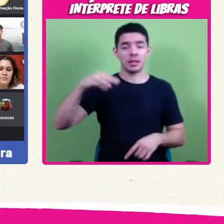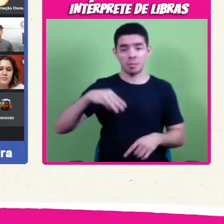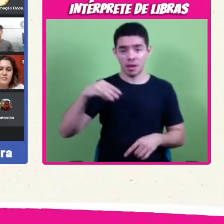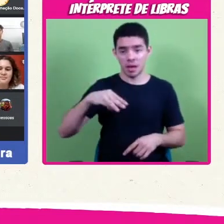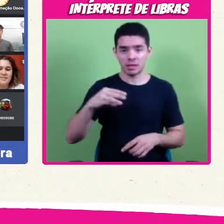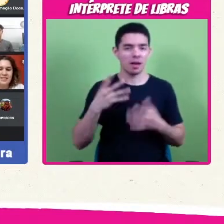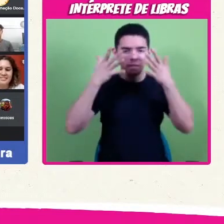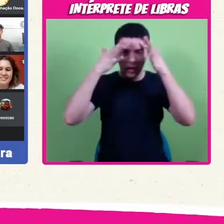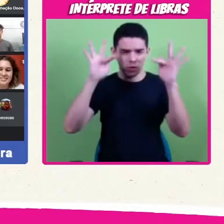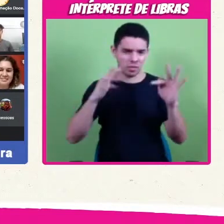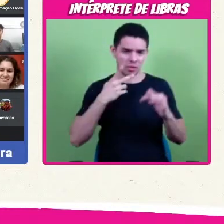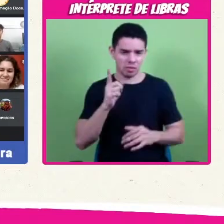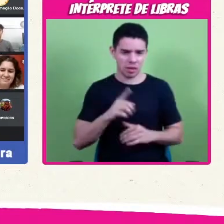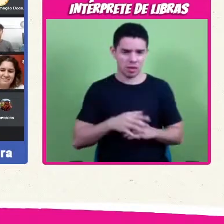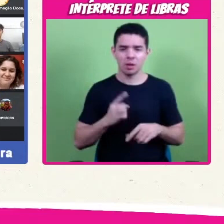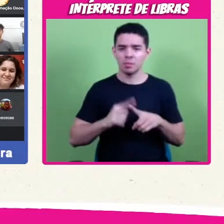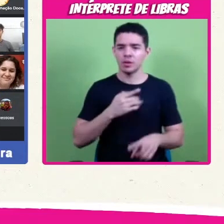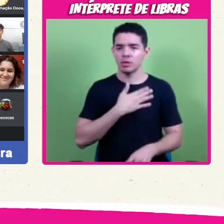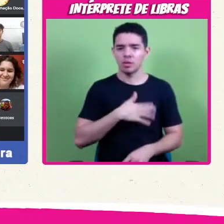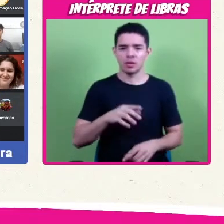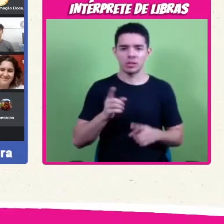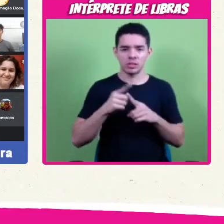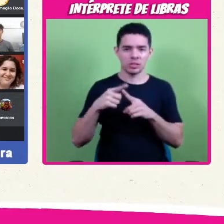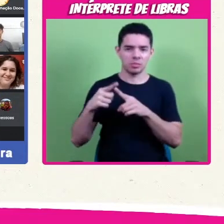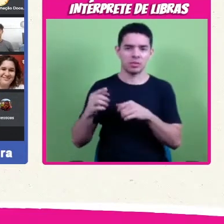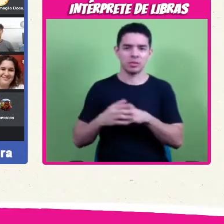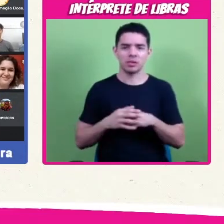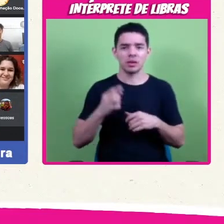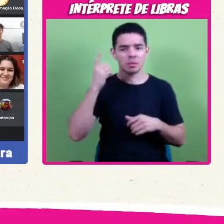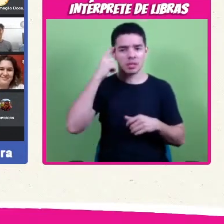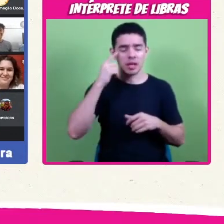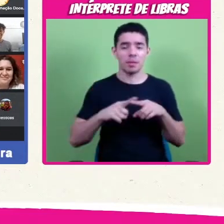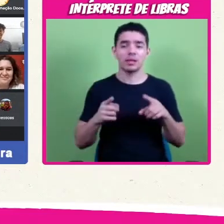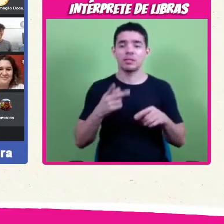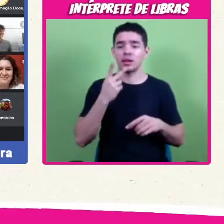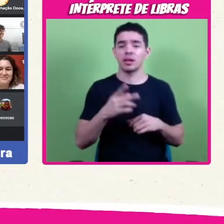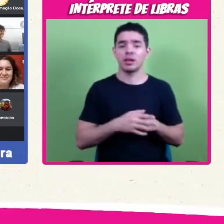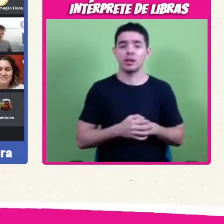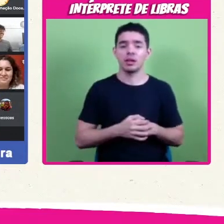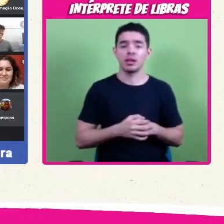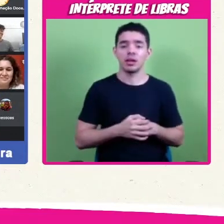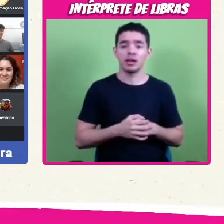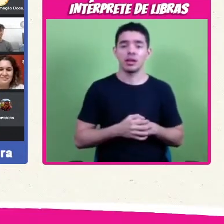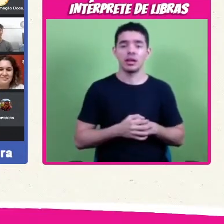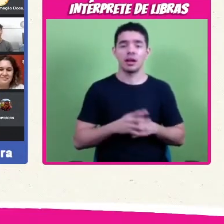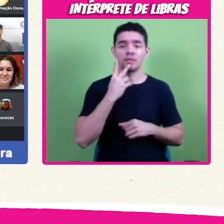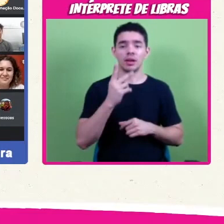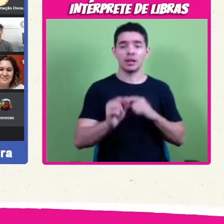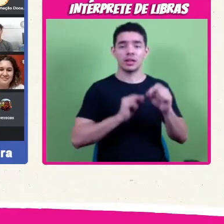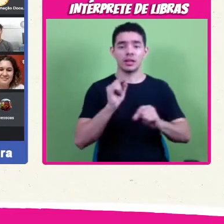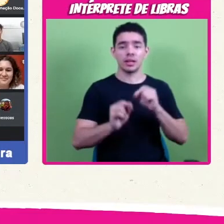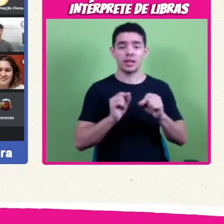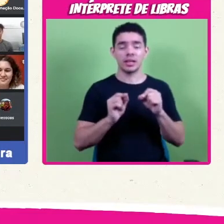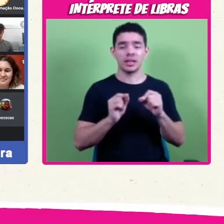ele fala, né, porque ele também não gosta desse tipo de coisa, de pensar. Mas lá vai. Então, como eu estava dizendo, ele fala que